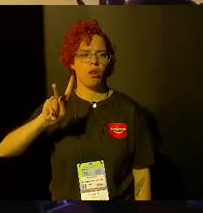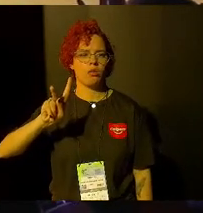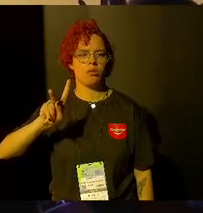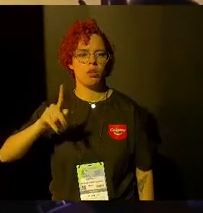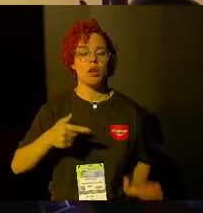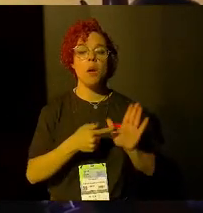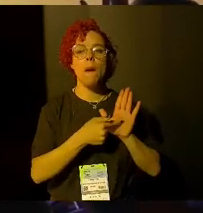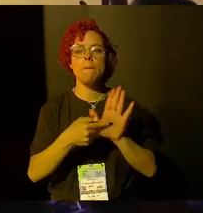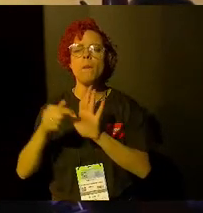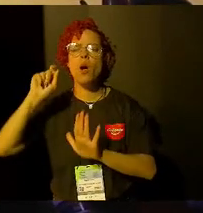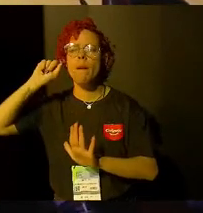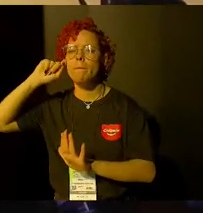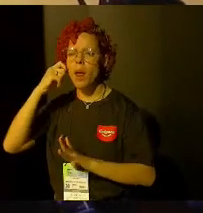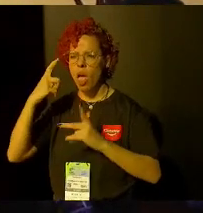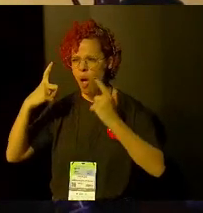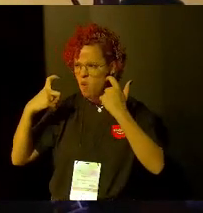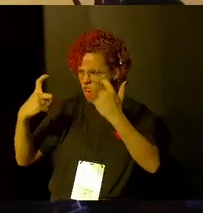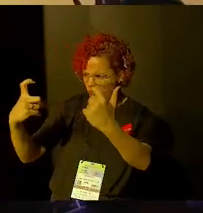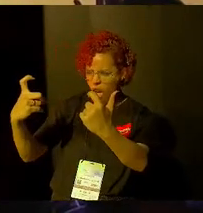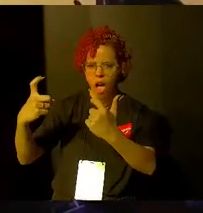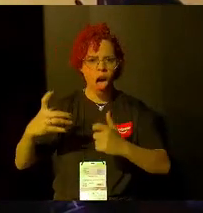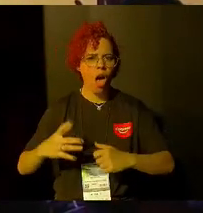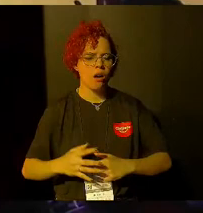que mostra pretos agressivos